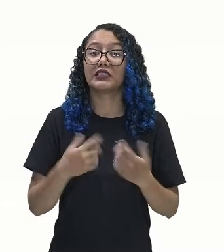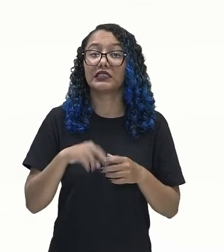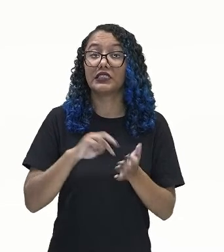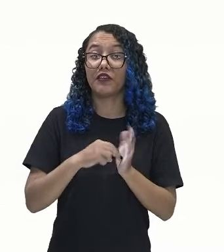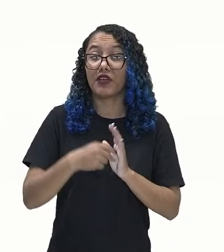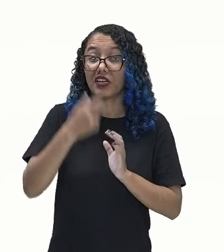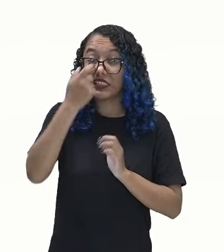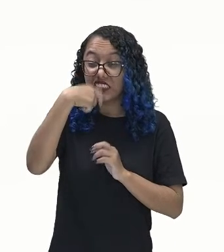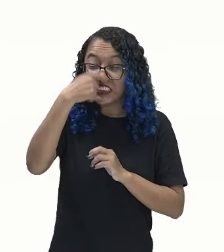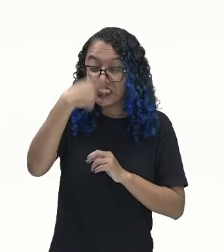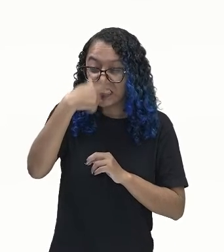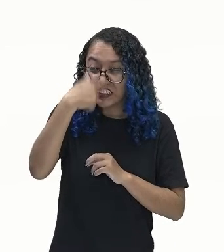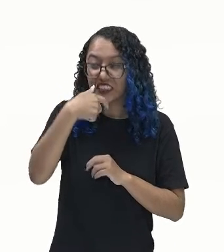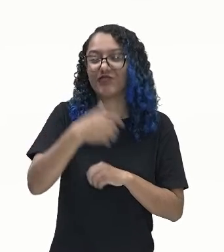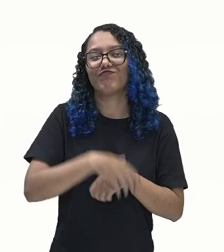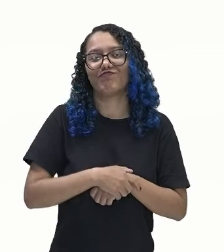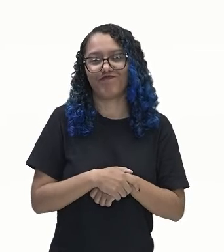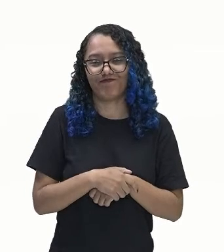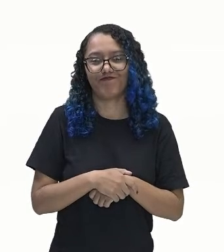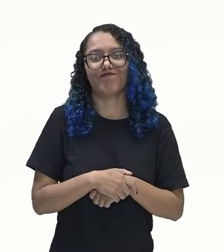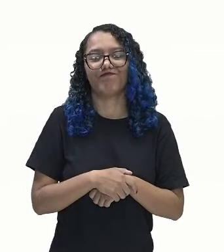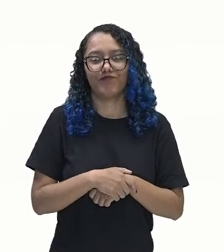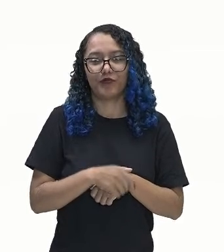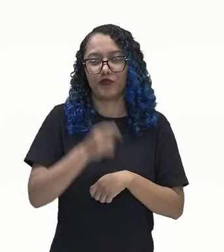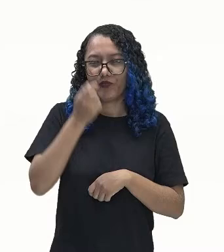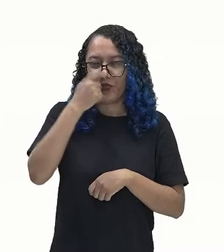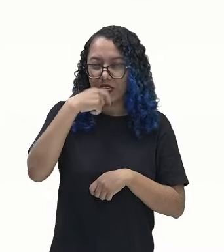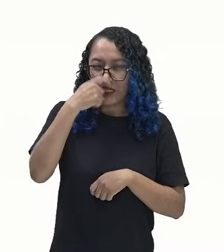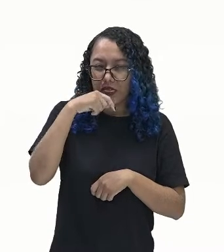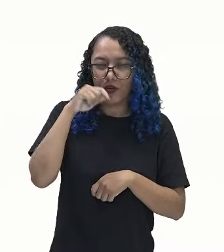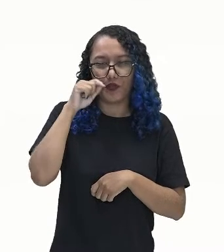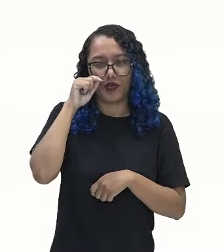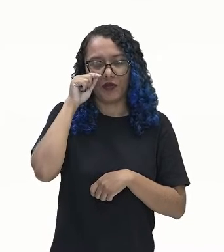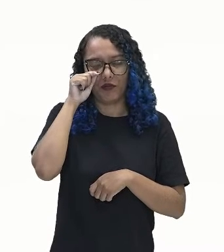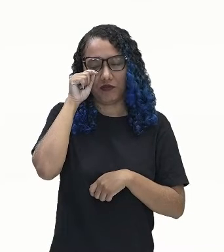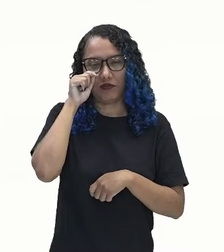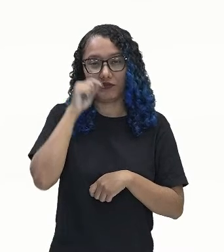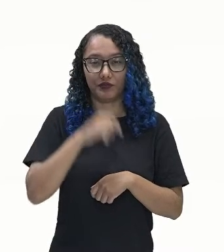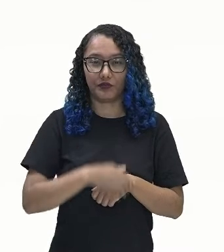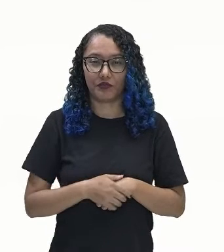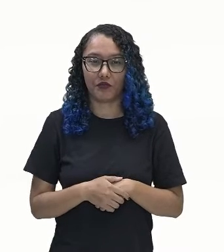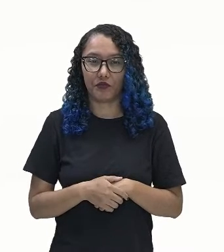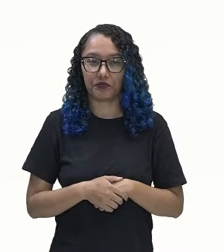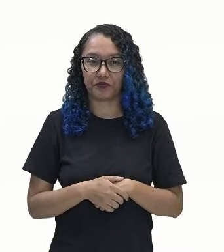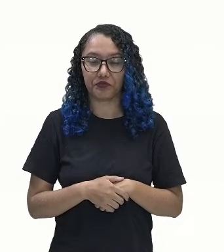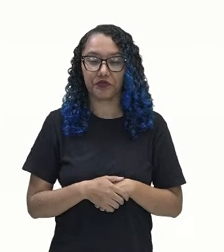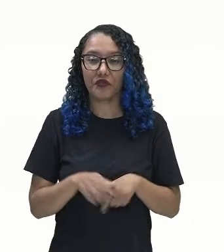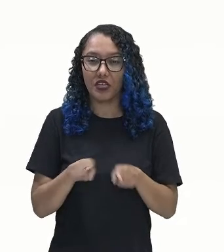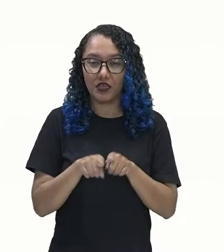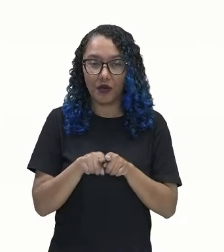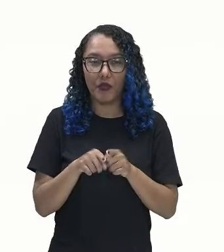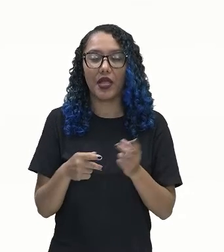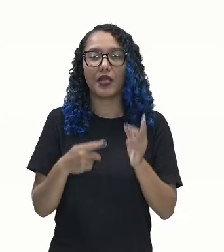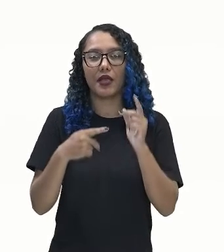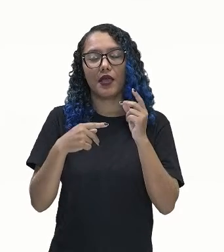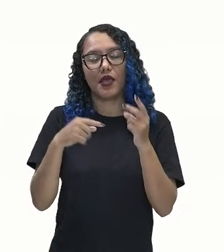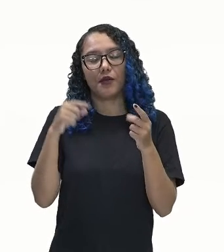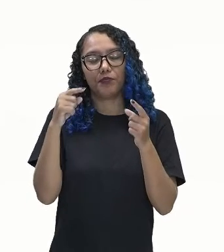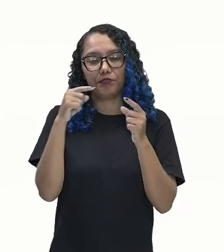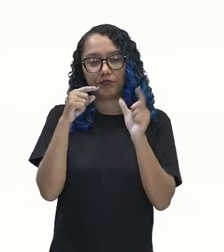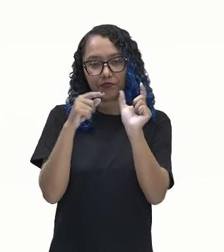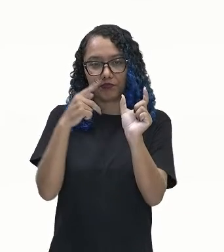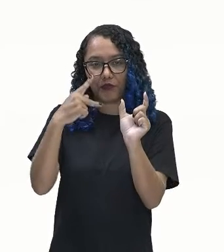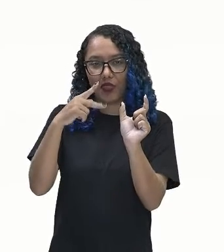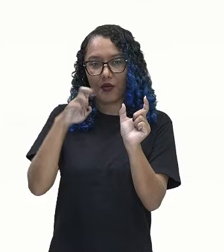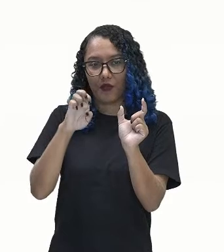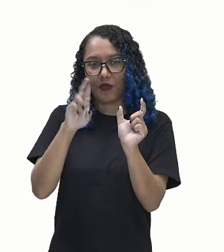tá? Constipação, apanhar constipação, era pegar um resfriado, ficando perrengue. O que seria